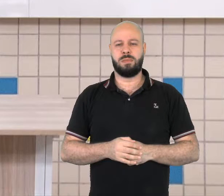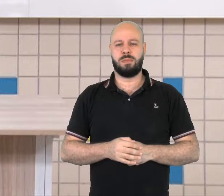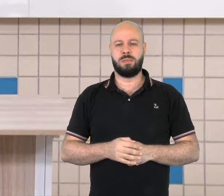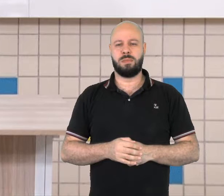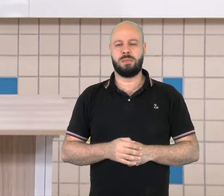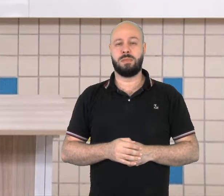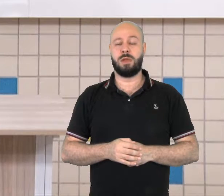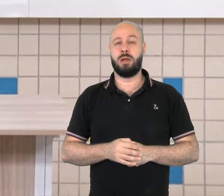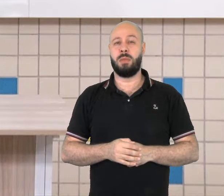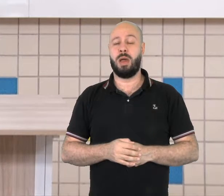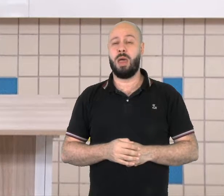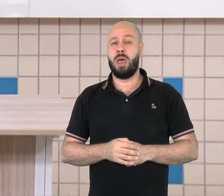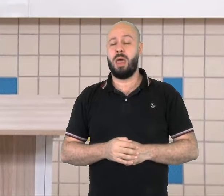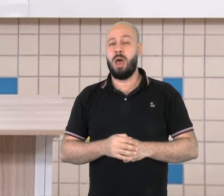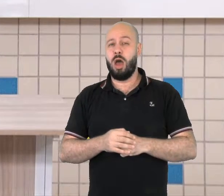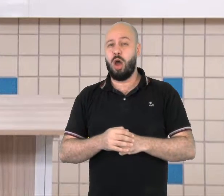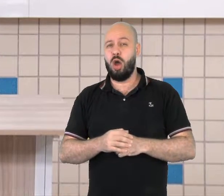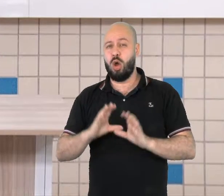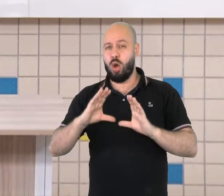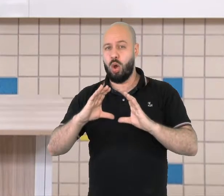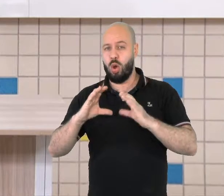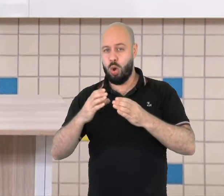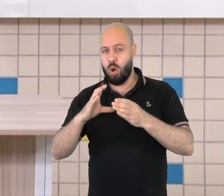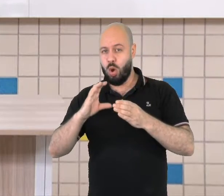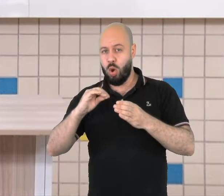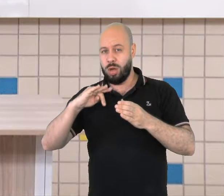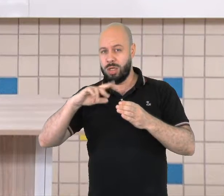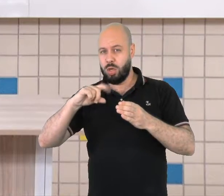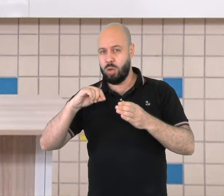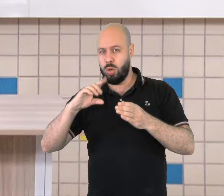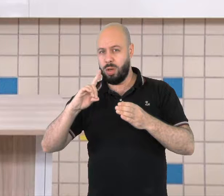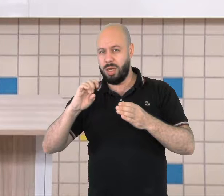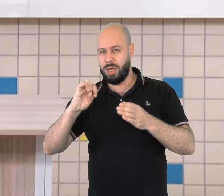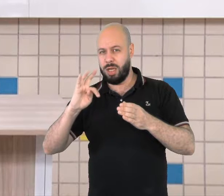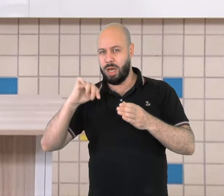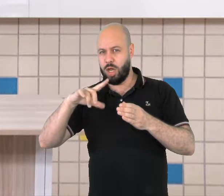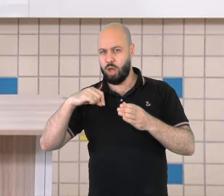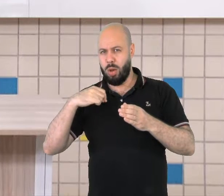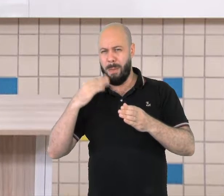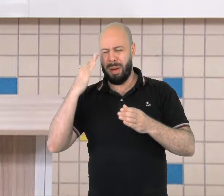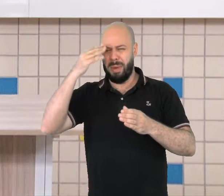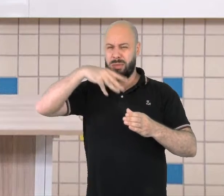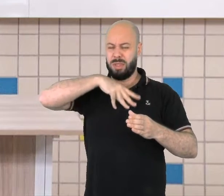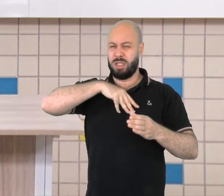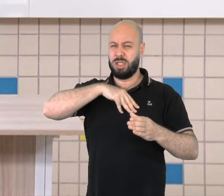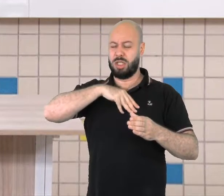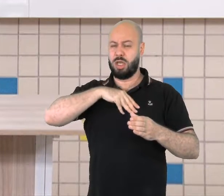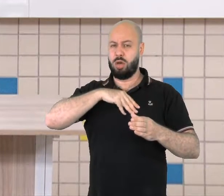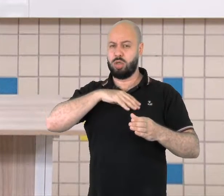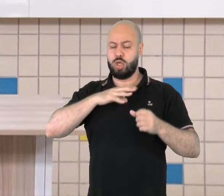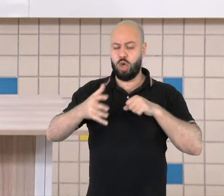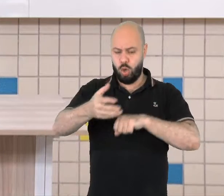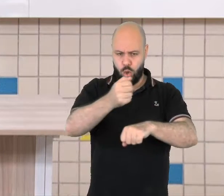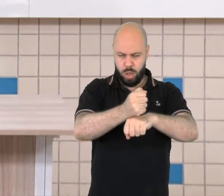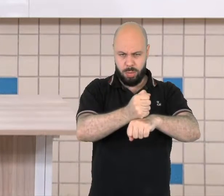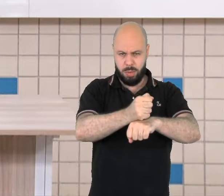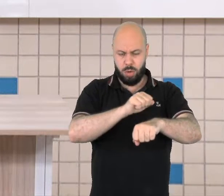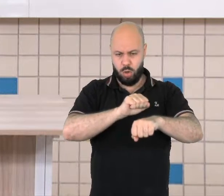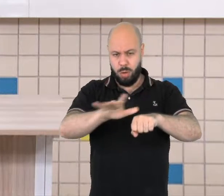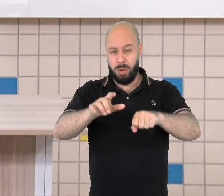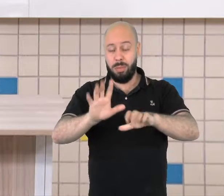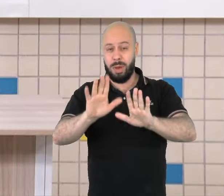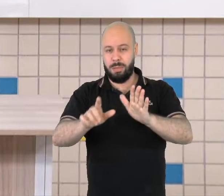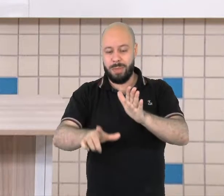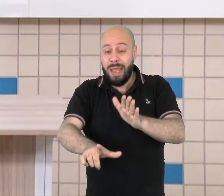do Concílio de Trento, que foi a primeira missão religiosa e cultural de colonialismo, a partir do